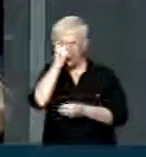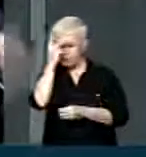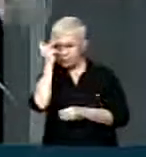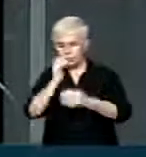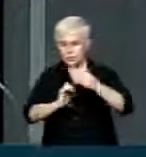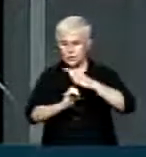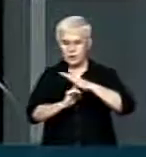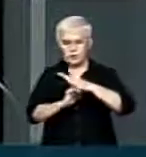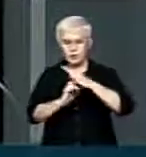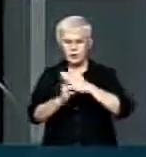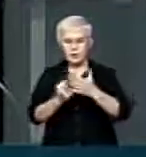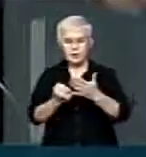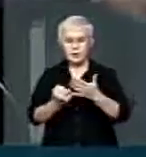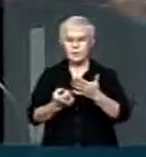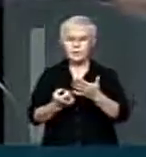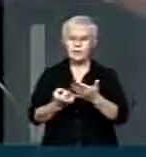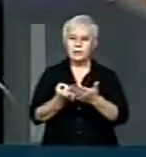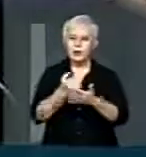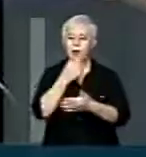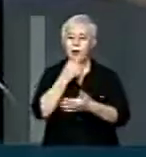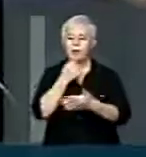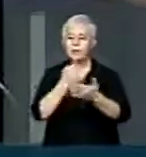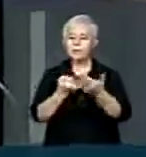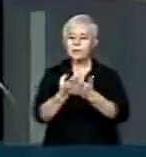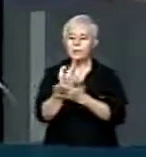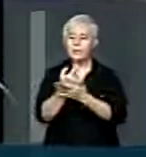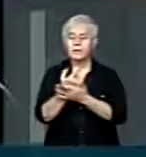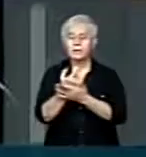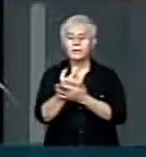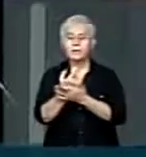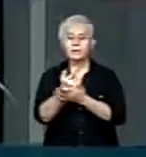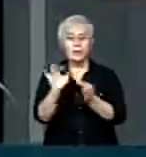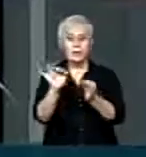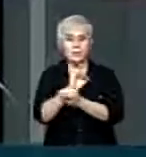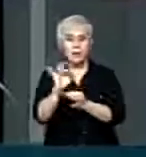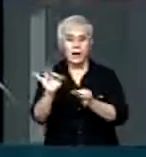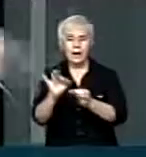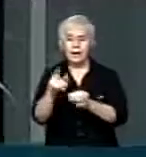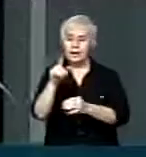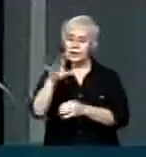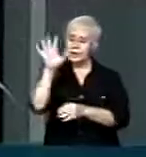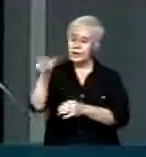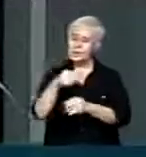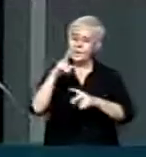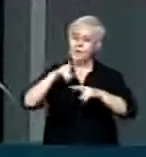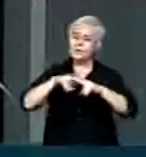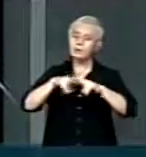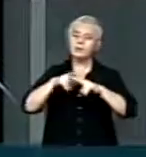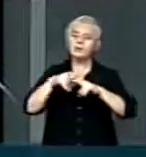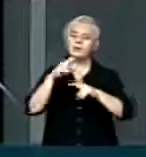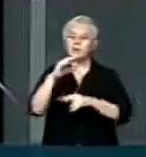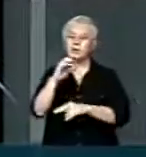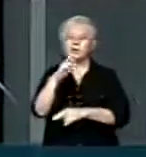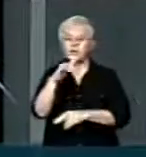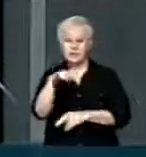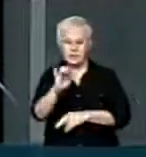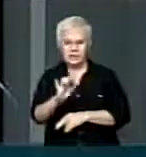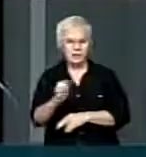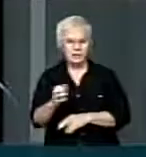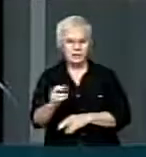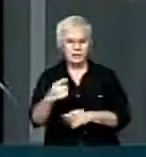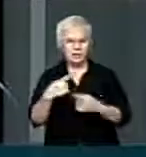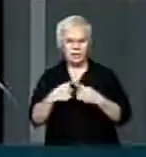legislação, de uma CLT ultrapassada do tempo ainda do nosso glorioso Getúlio Vargas, e aí